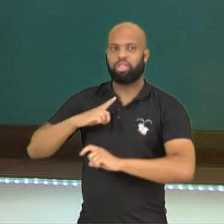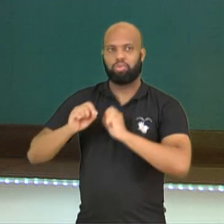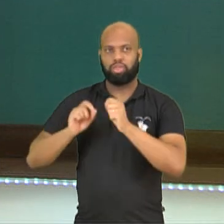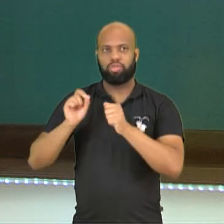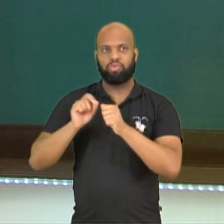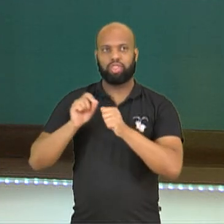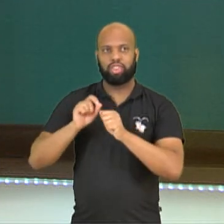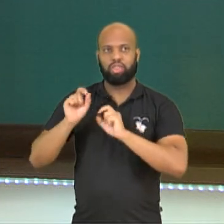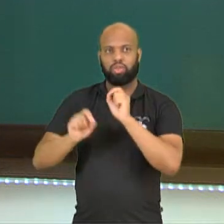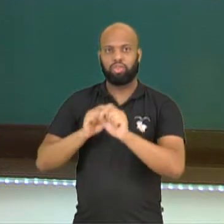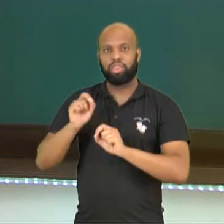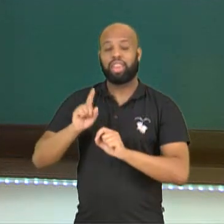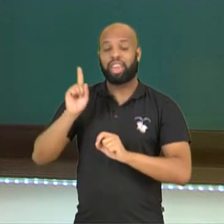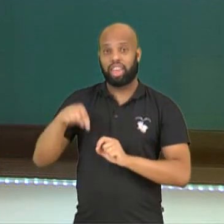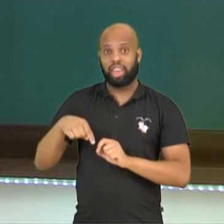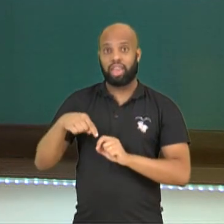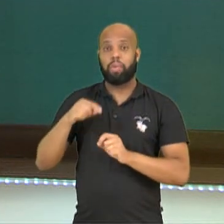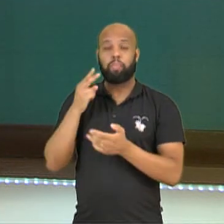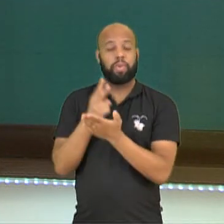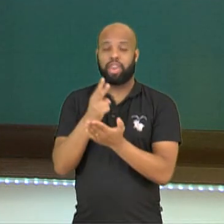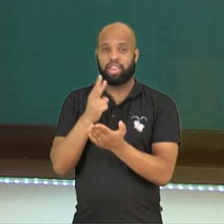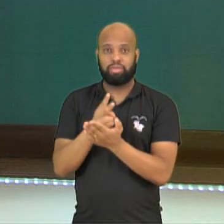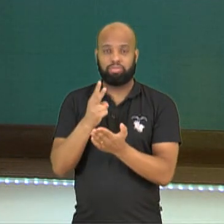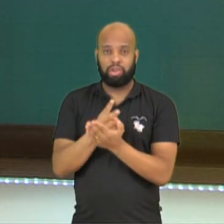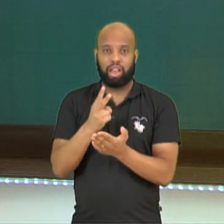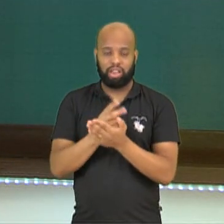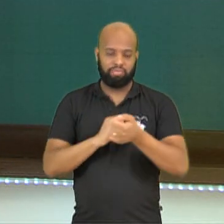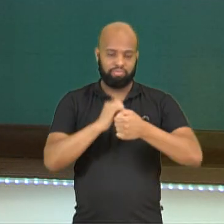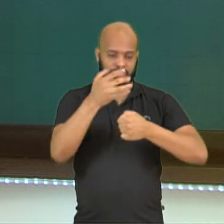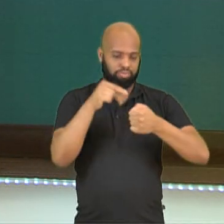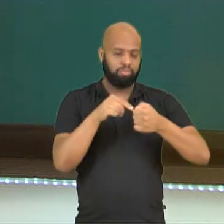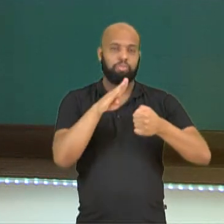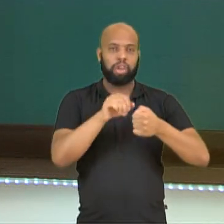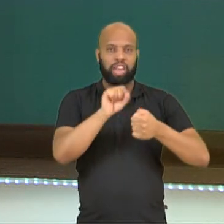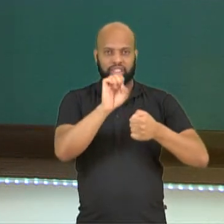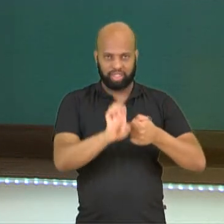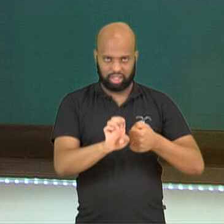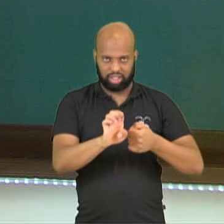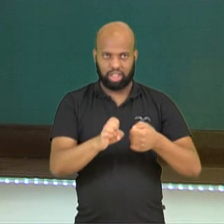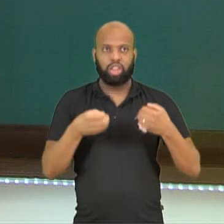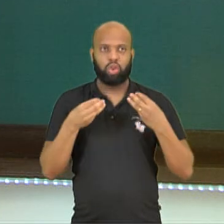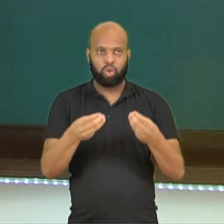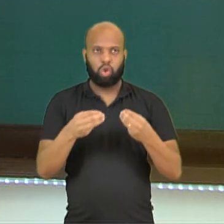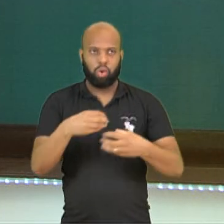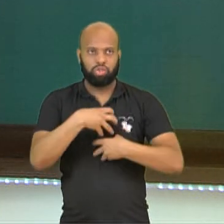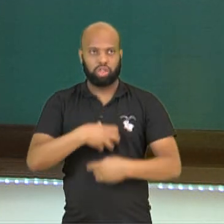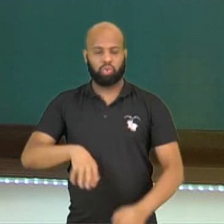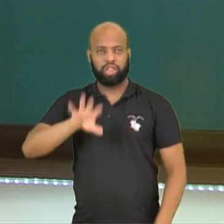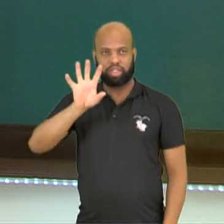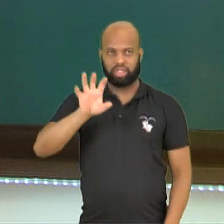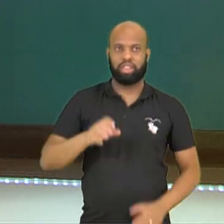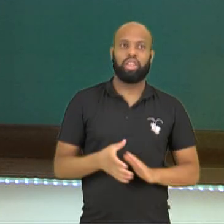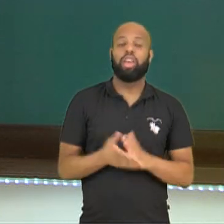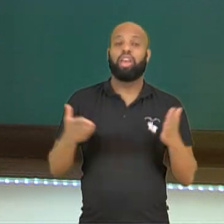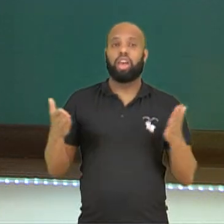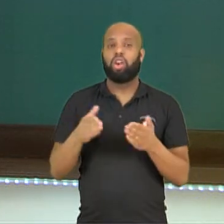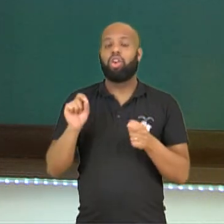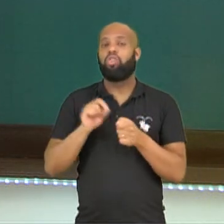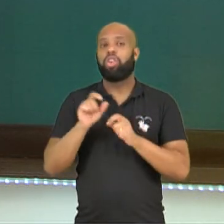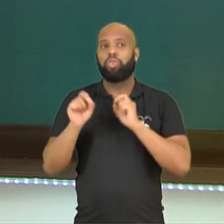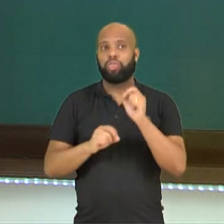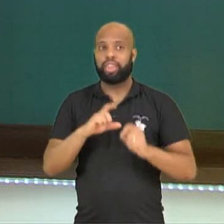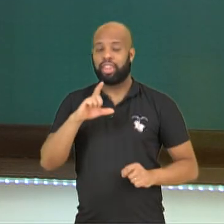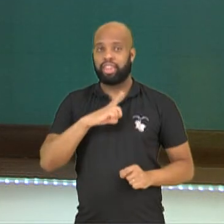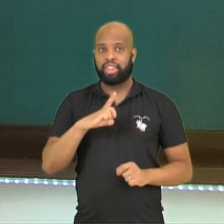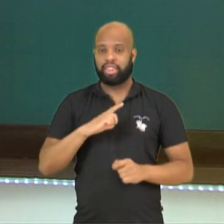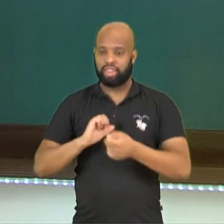que transformar em potências de mesma base. Então, como é que vai ficar? Ficou desta forma e agora eu multiplico os